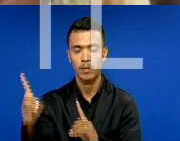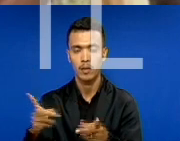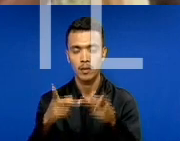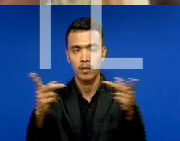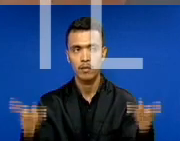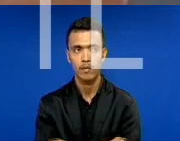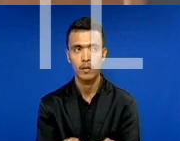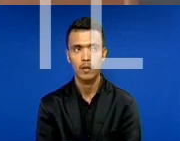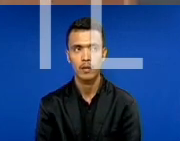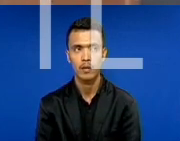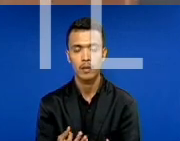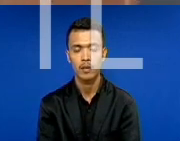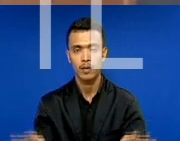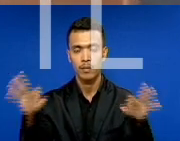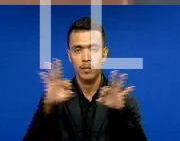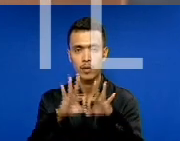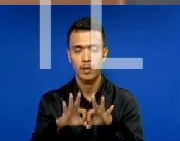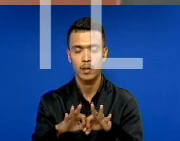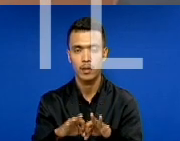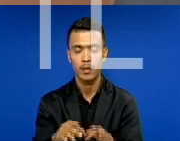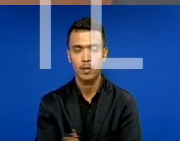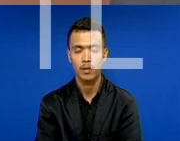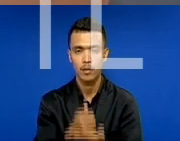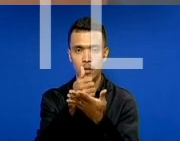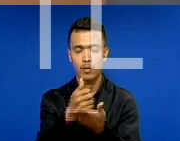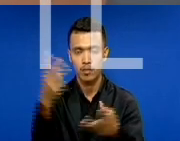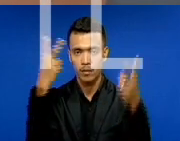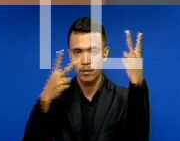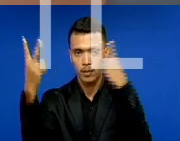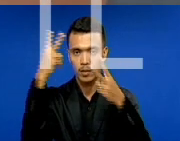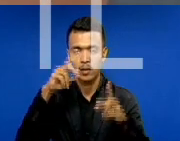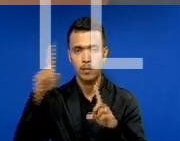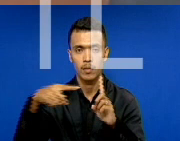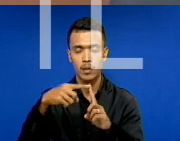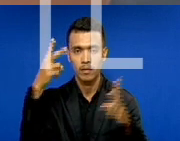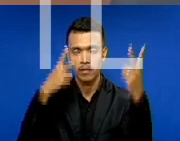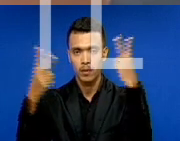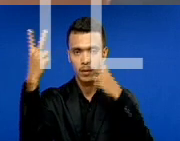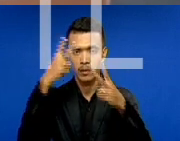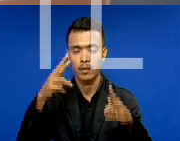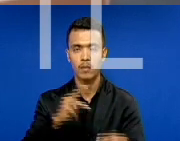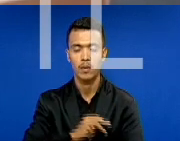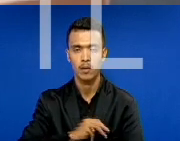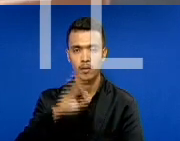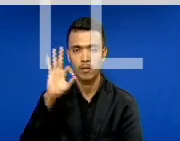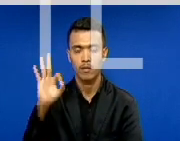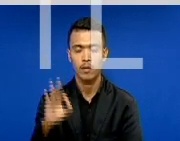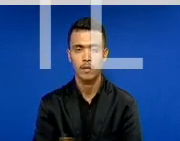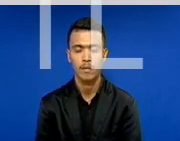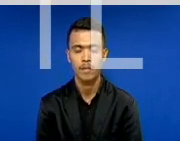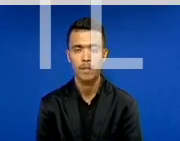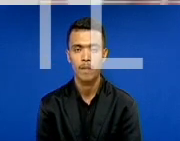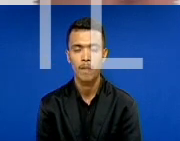placa toponomia importante Tebes, onde facilita visitante, banheira mais visita Manufahi.